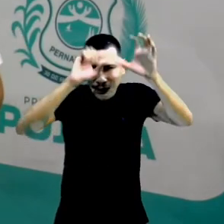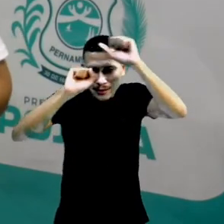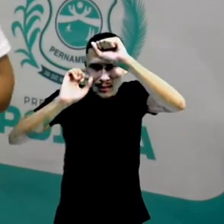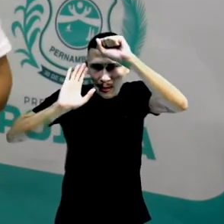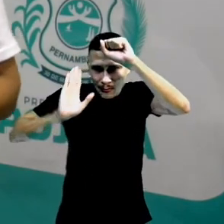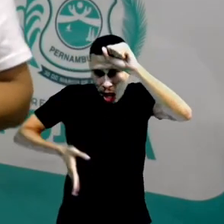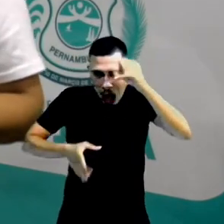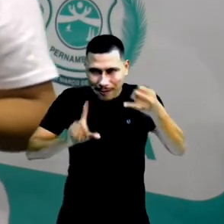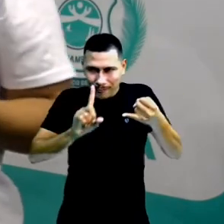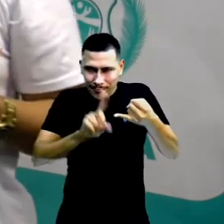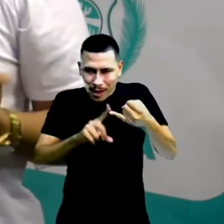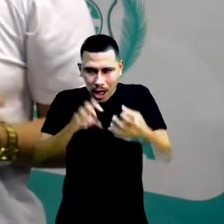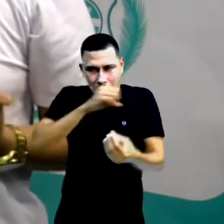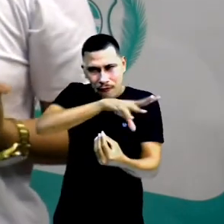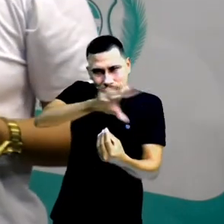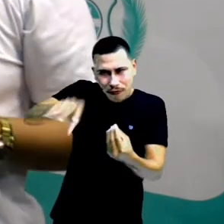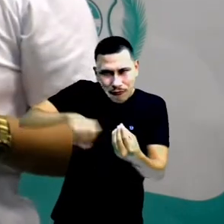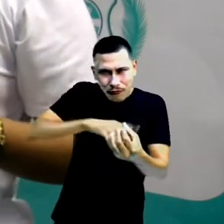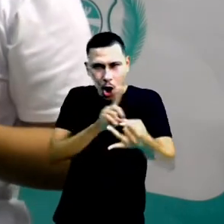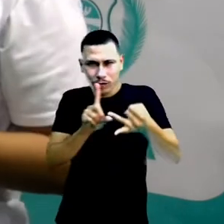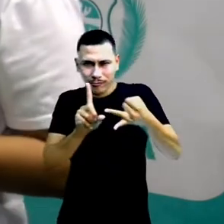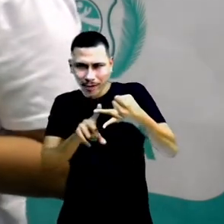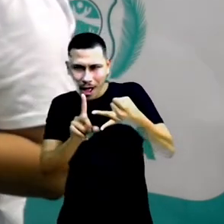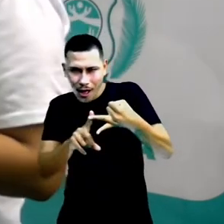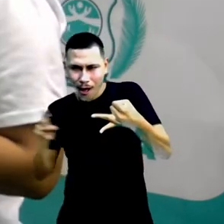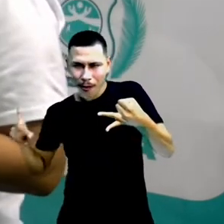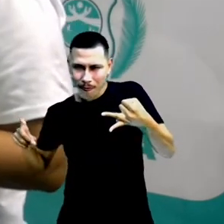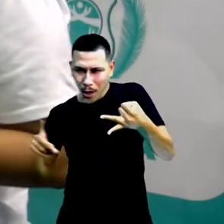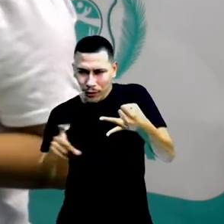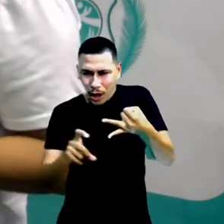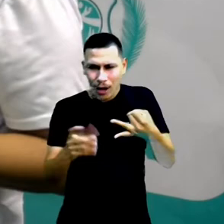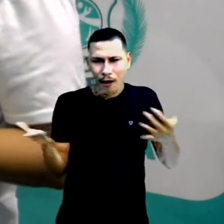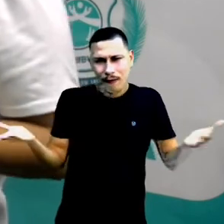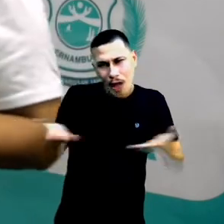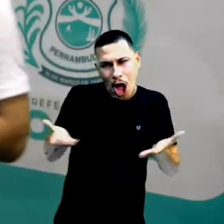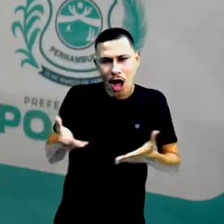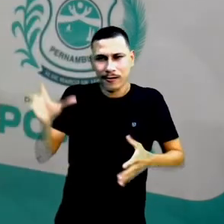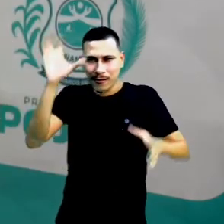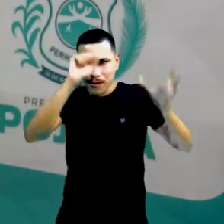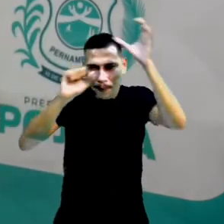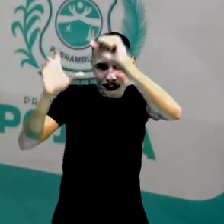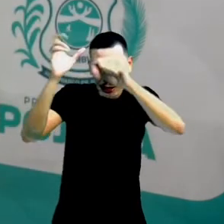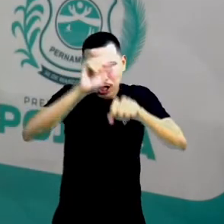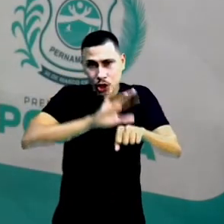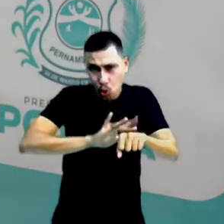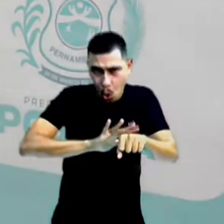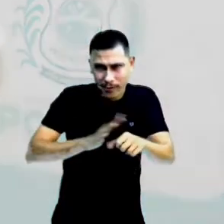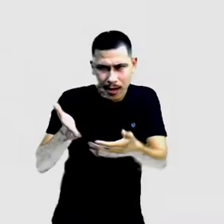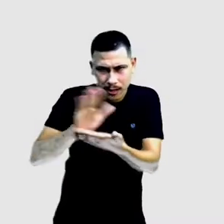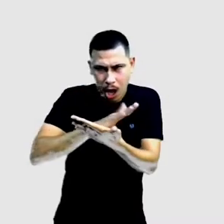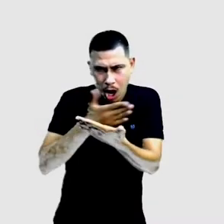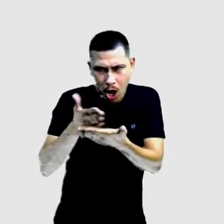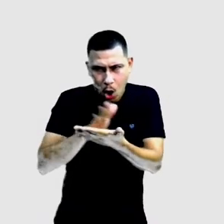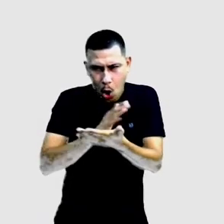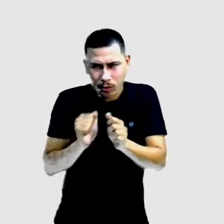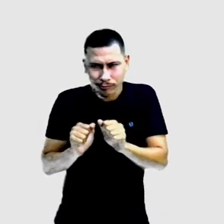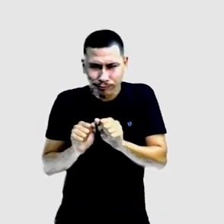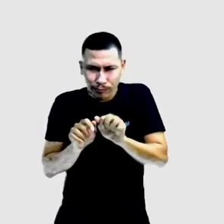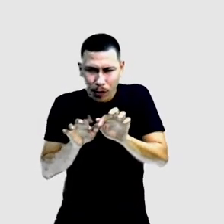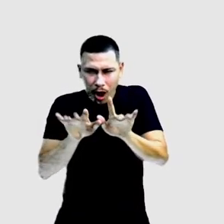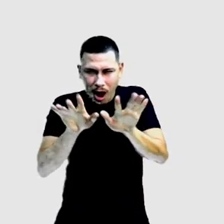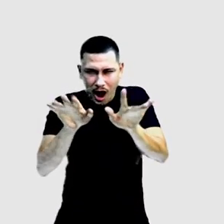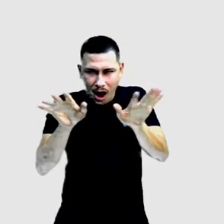bactérias e agora iremos falar sobre algumas doenças causadas por